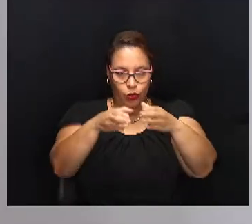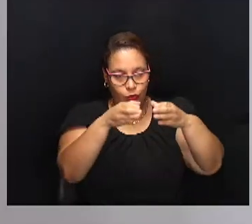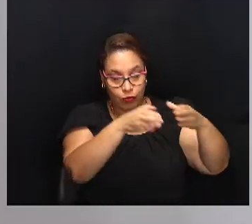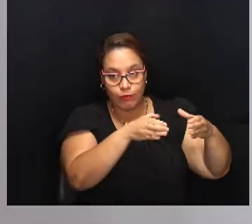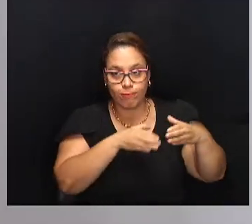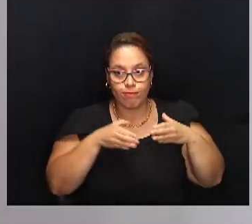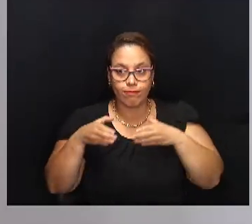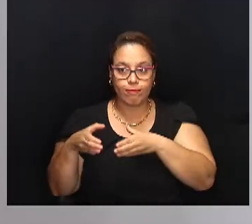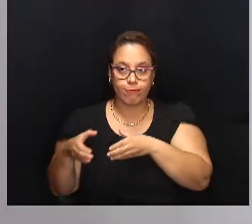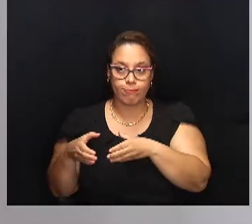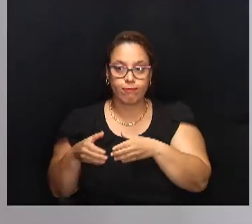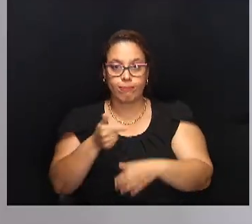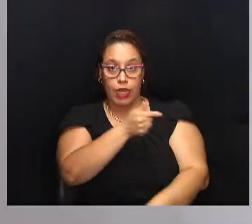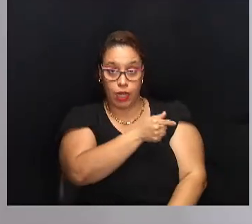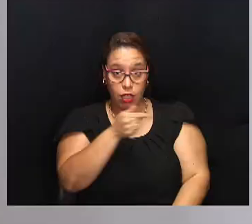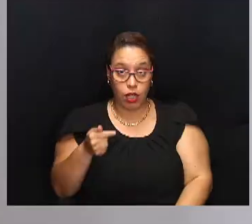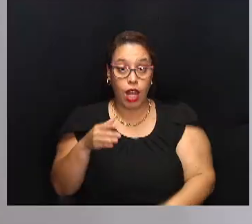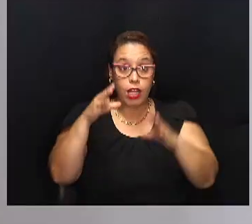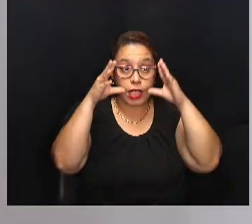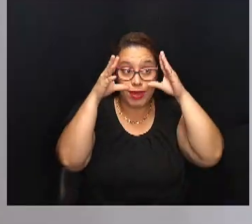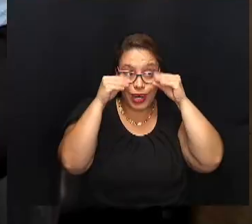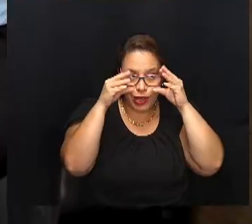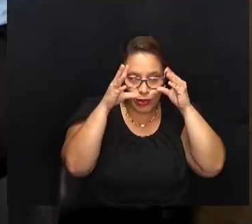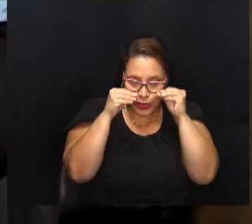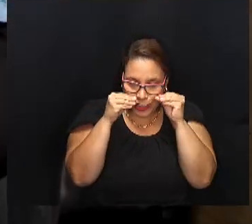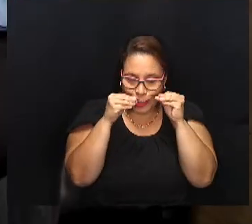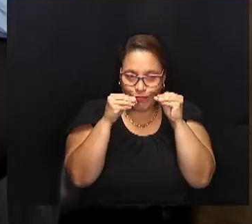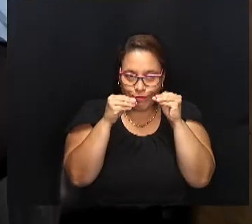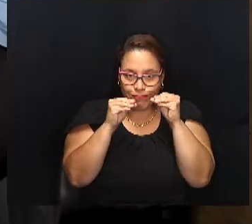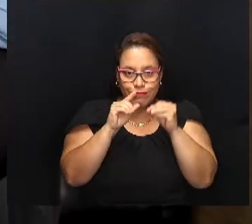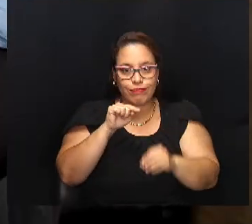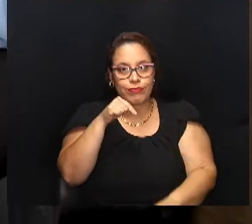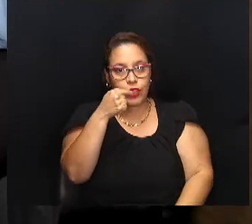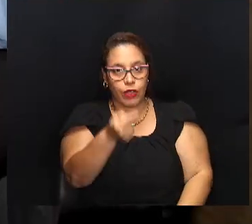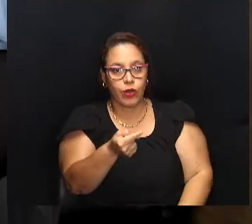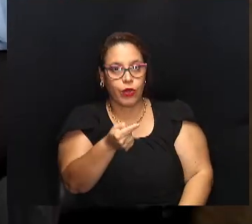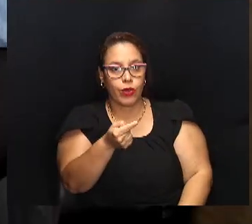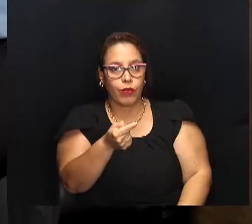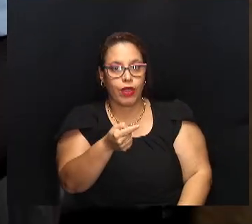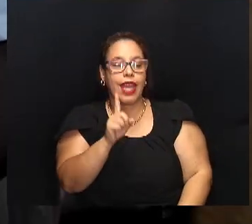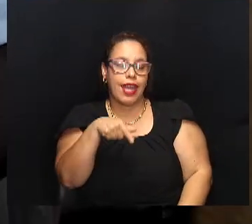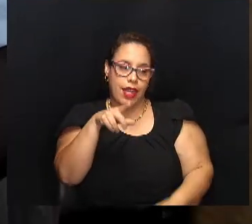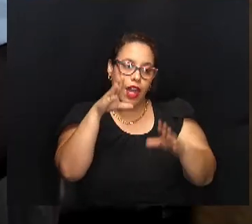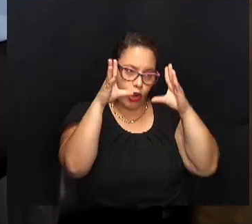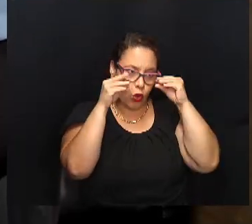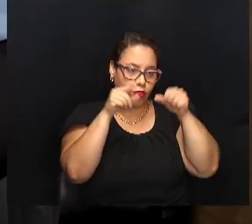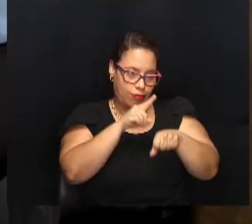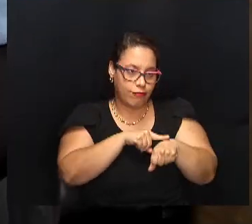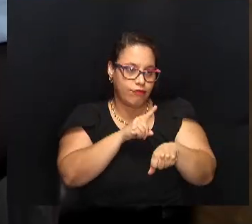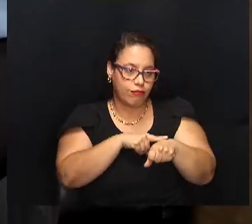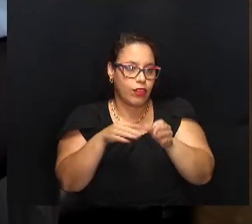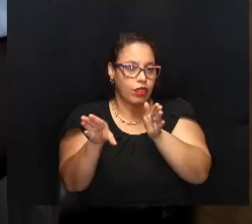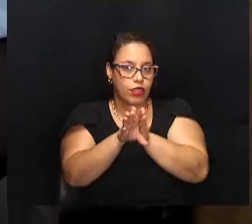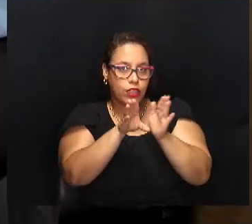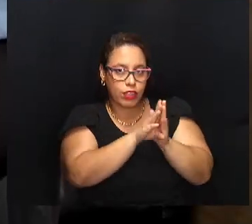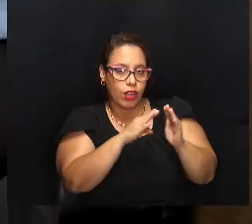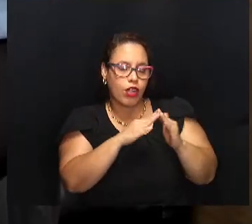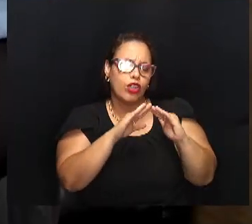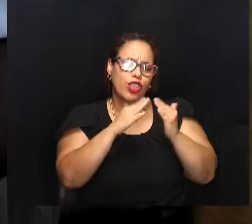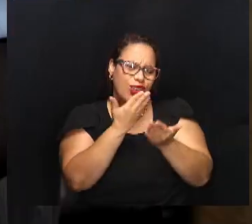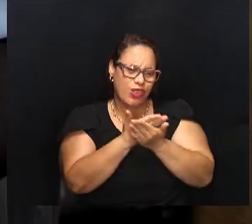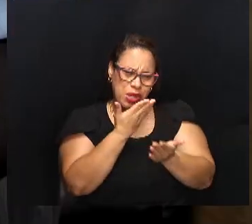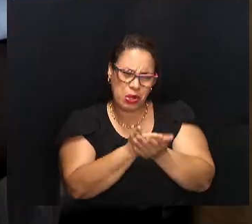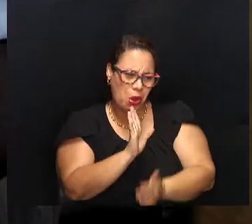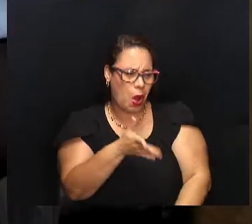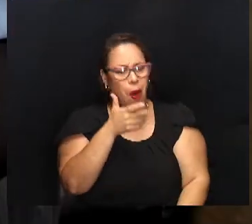fazia de semana à noite, né, por isso que o meu maior fluxo é à noite. Que é onde já chegaram em casa, da escola, né,